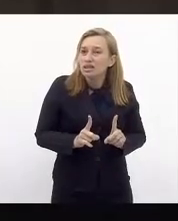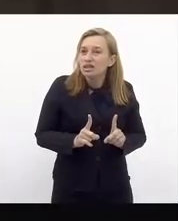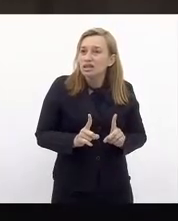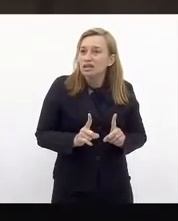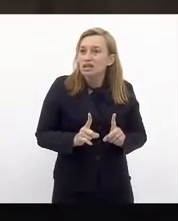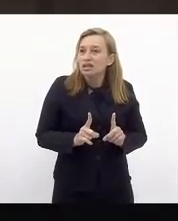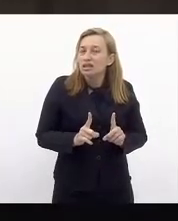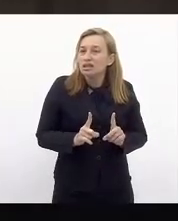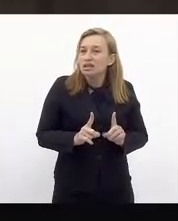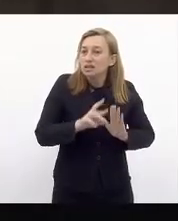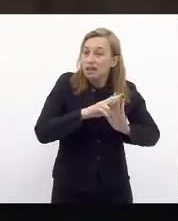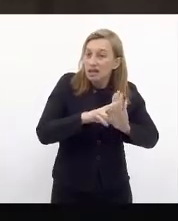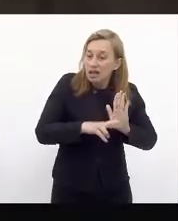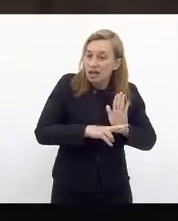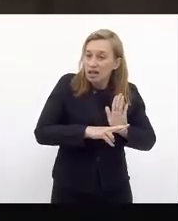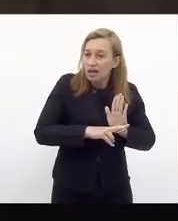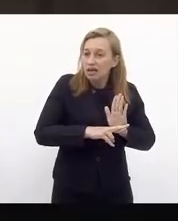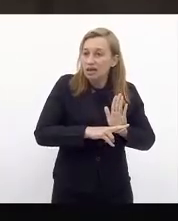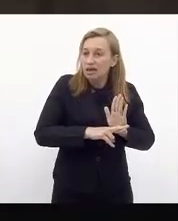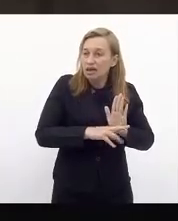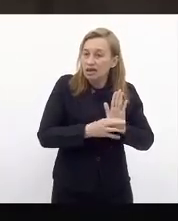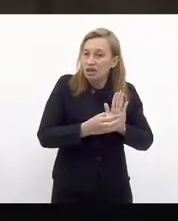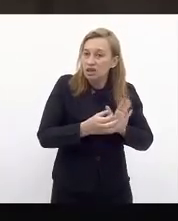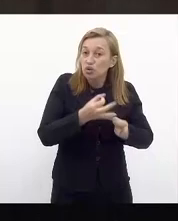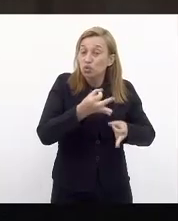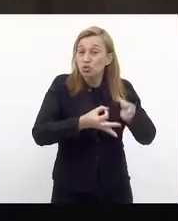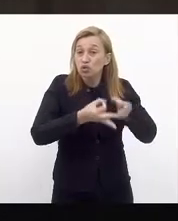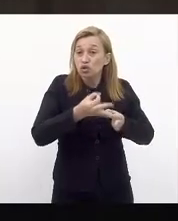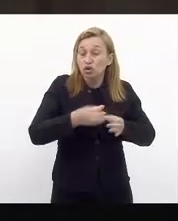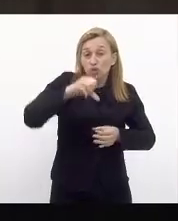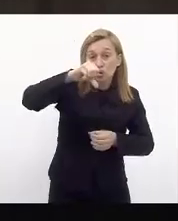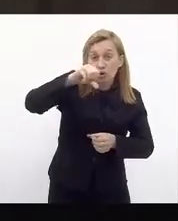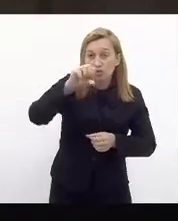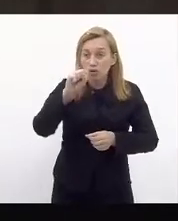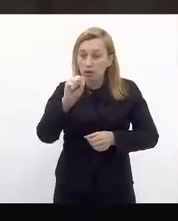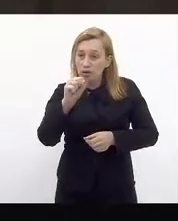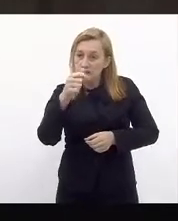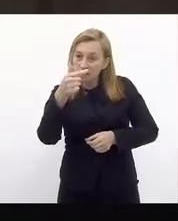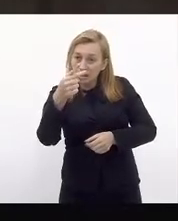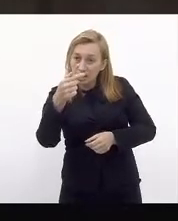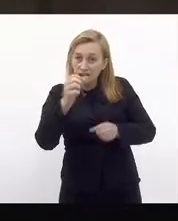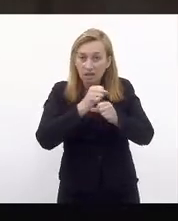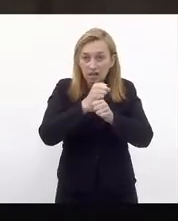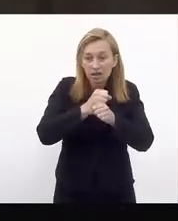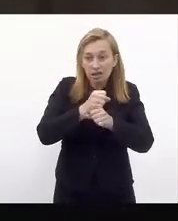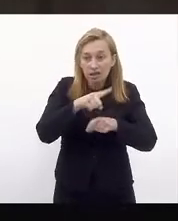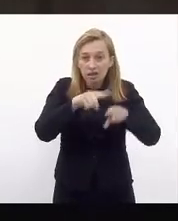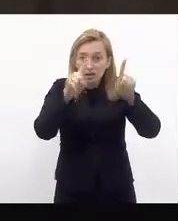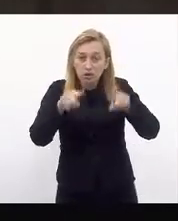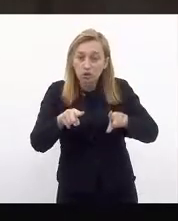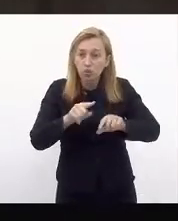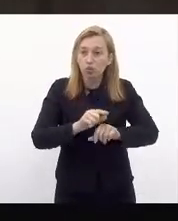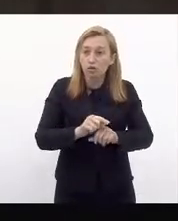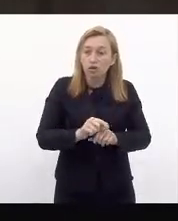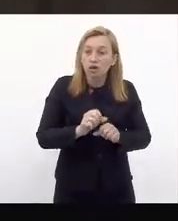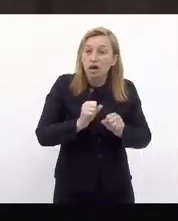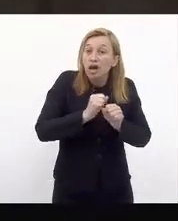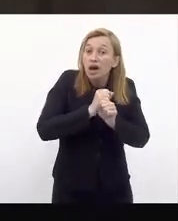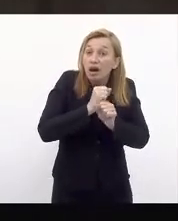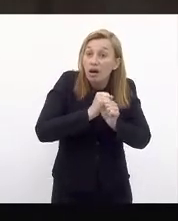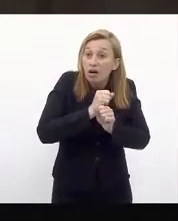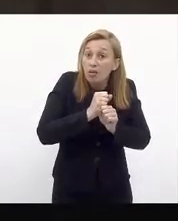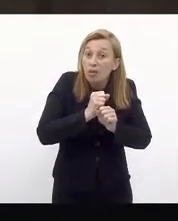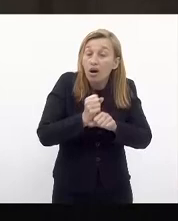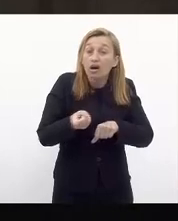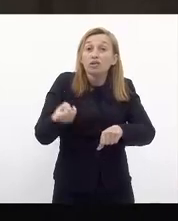é uma medida de Justiça 9 anos 8 anos e 7 anos para essas servidoras é muito